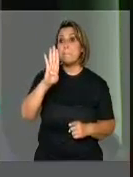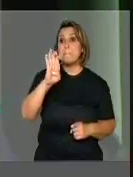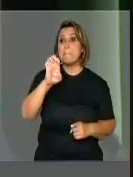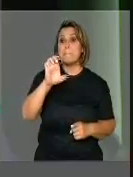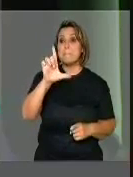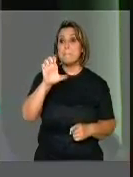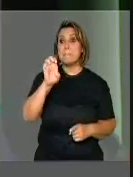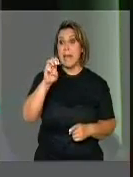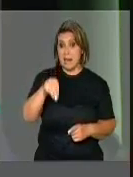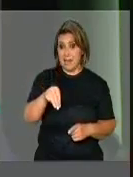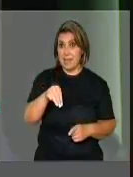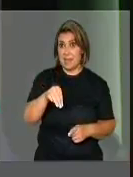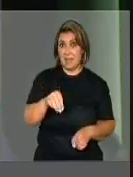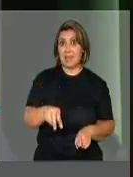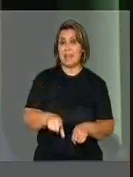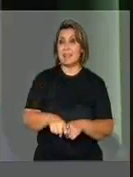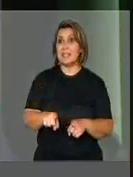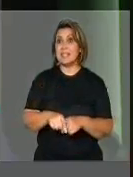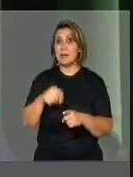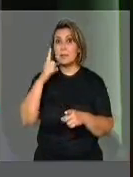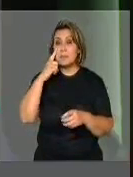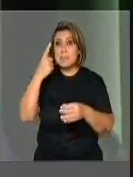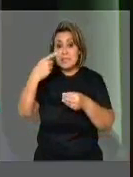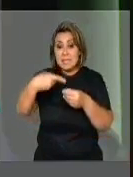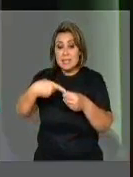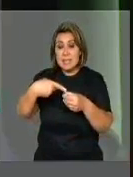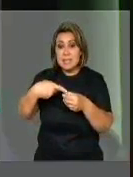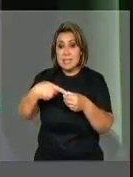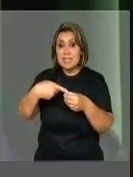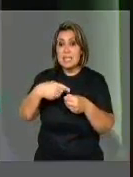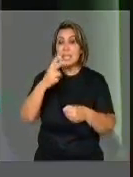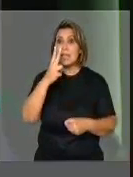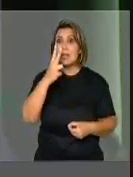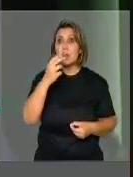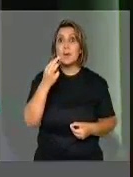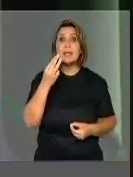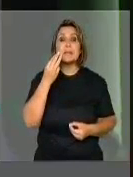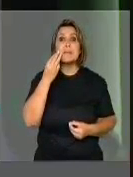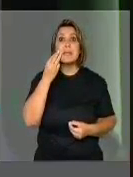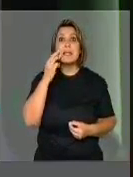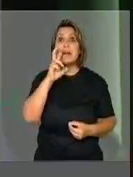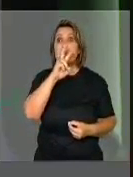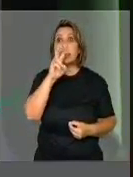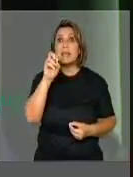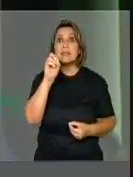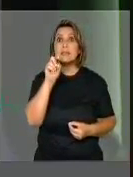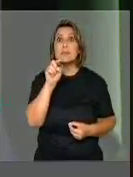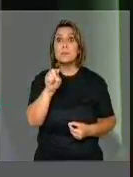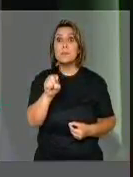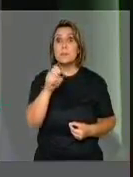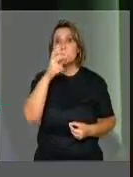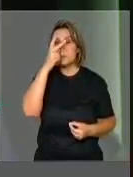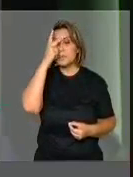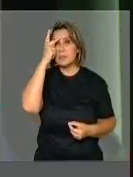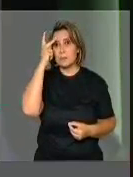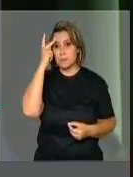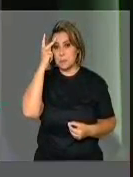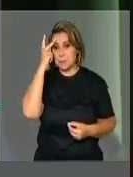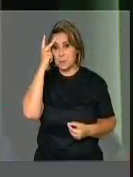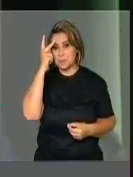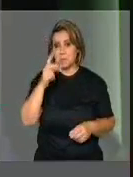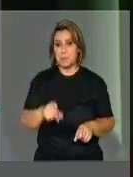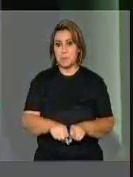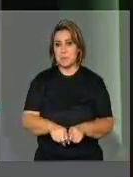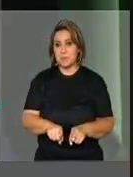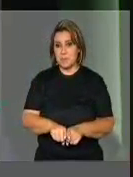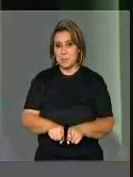hoje, pensada enquanto metrópole, tem 2,5 milhões de habitantes, e Manaus se aproxima disso, com